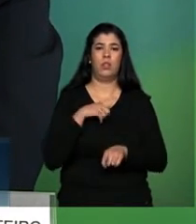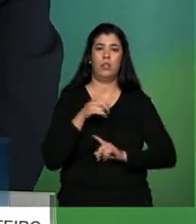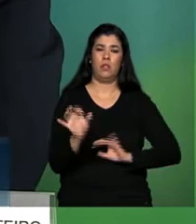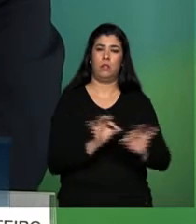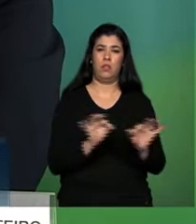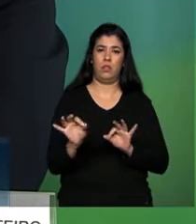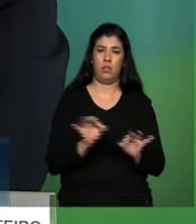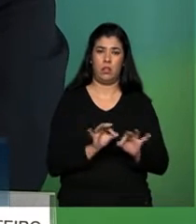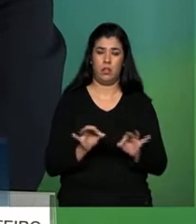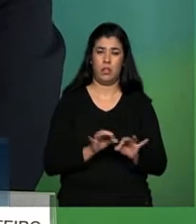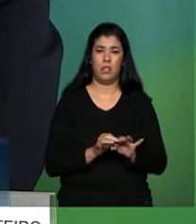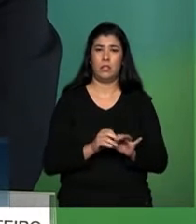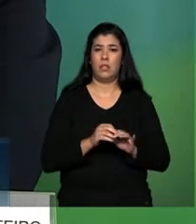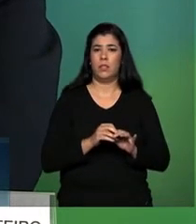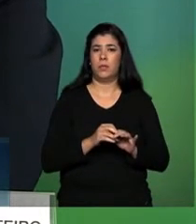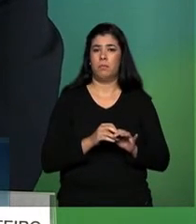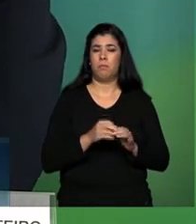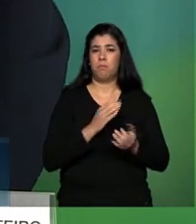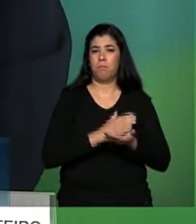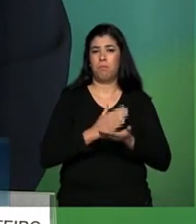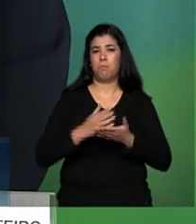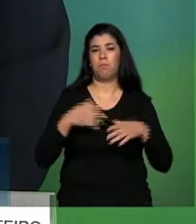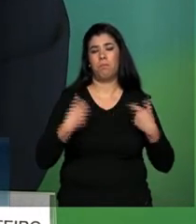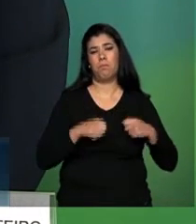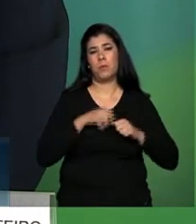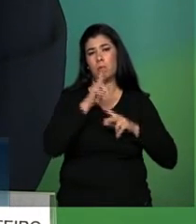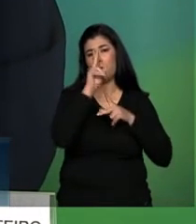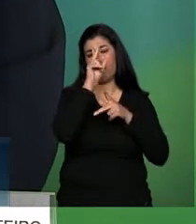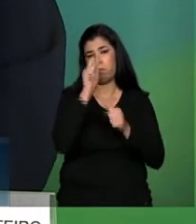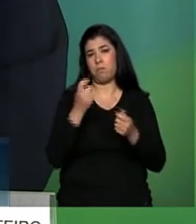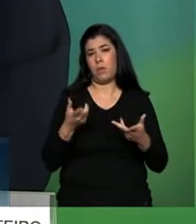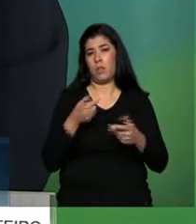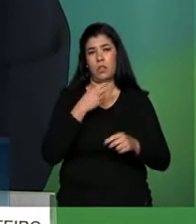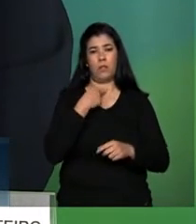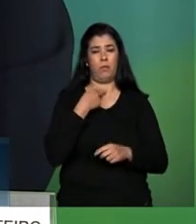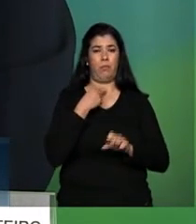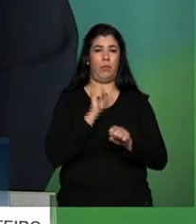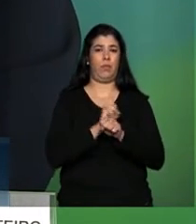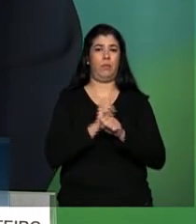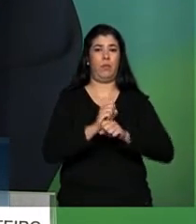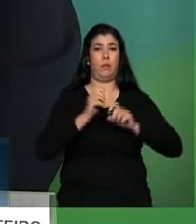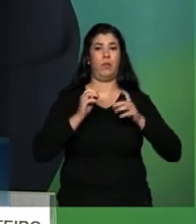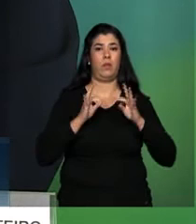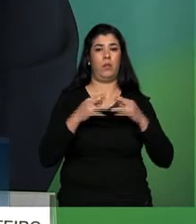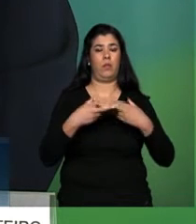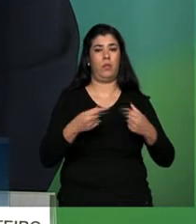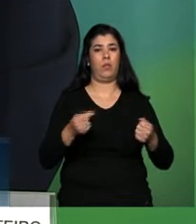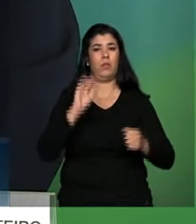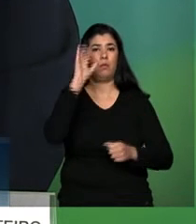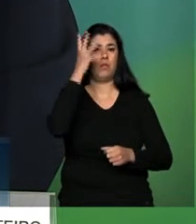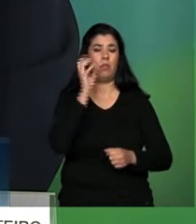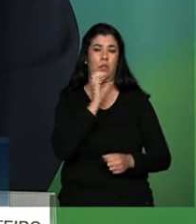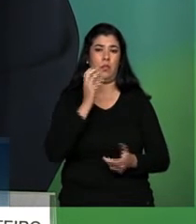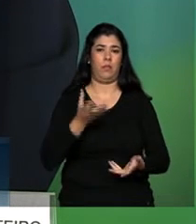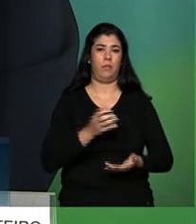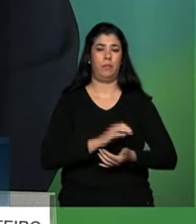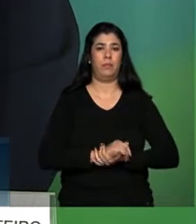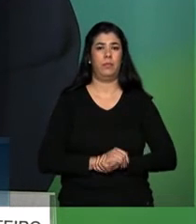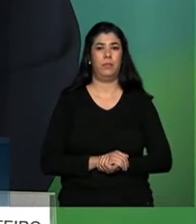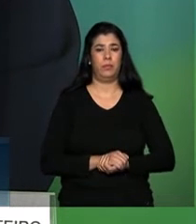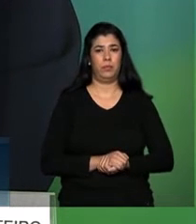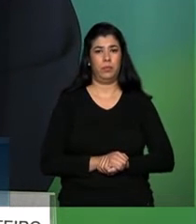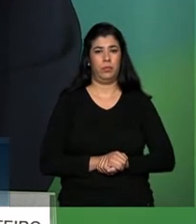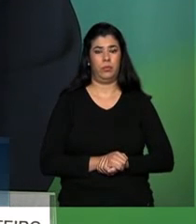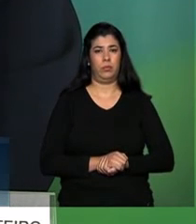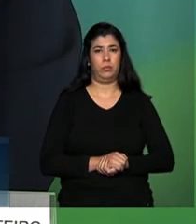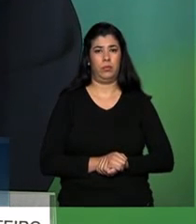sistêmica, nós temos que fazer uma ação forte, porque não podemos esperar que tudo se resolva. Ministro